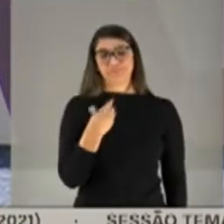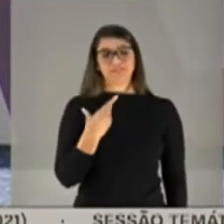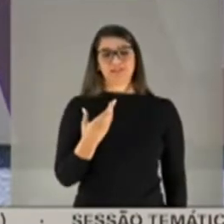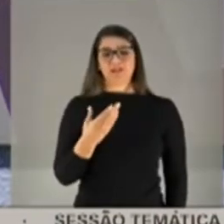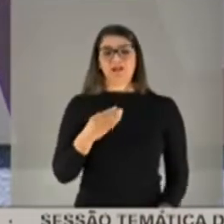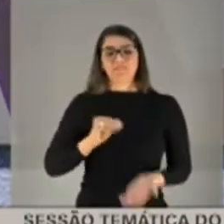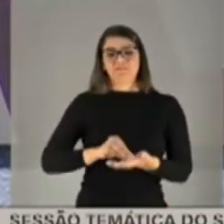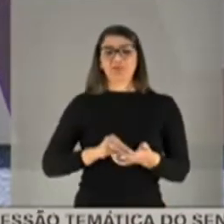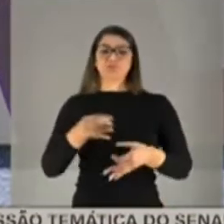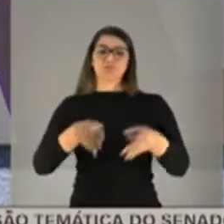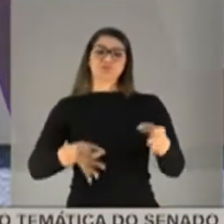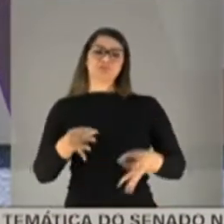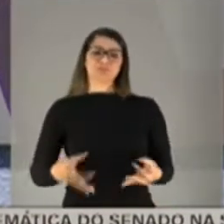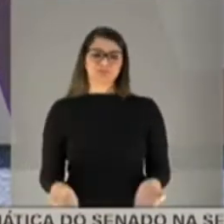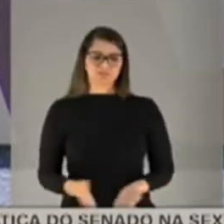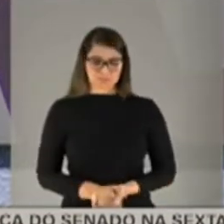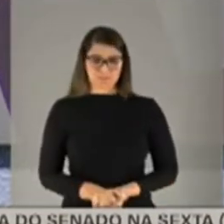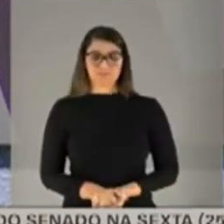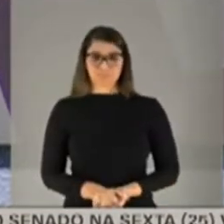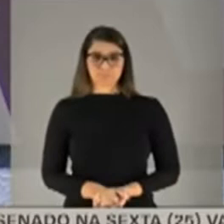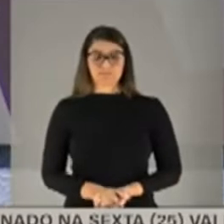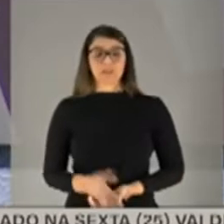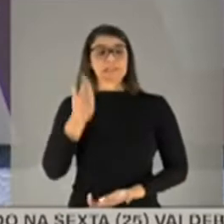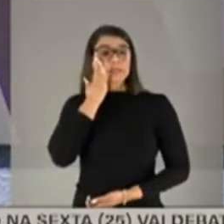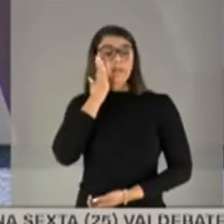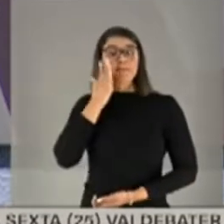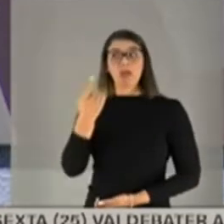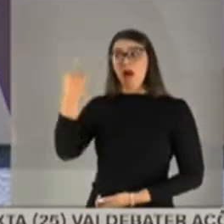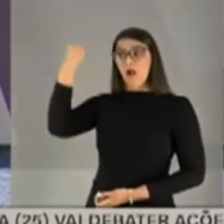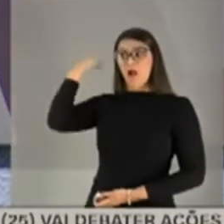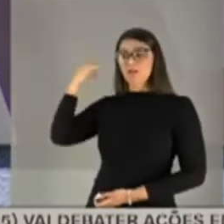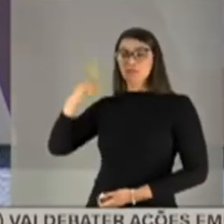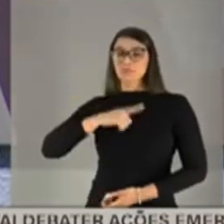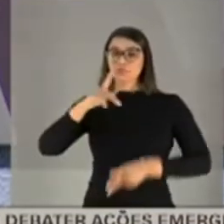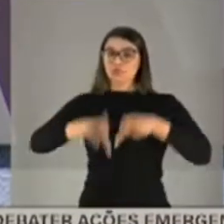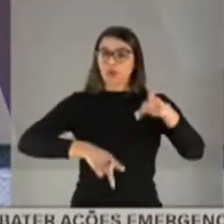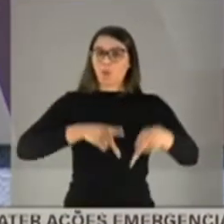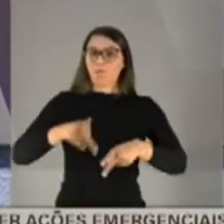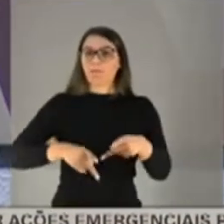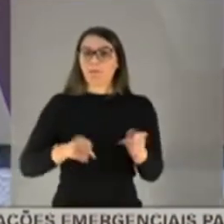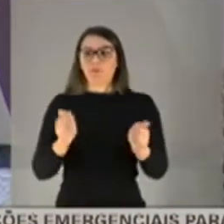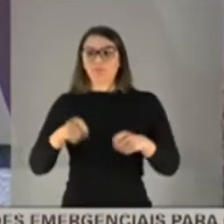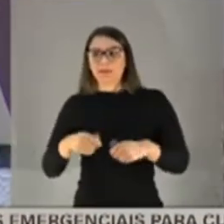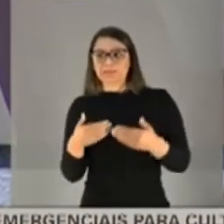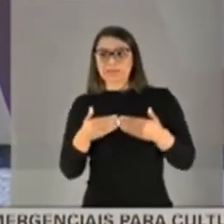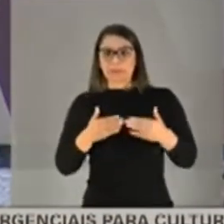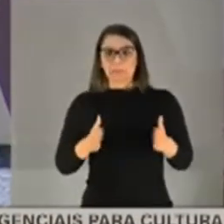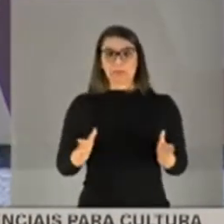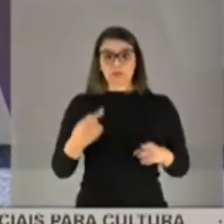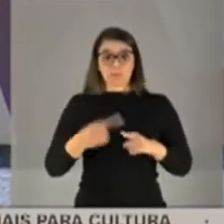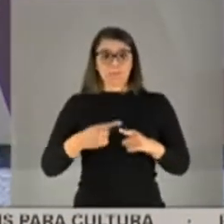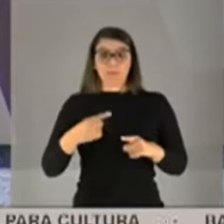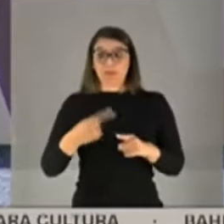está demonstrada. E mais do que isso, já sabíamos antes da pandemia que existiam populações mais vulneráveis do que outras, porque a injustiça,